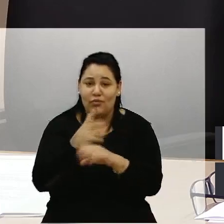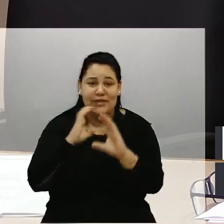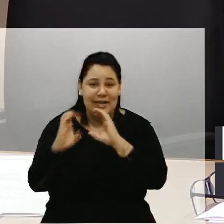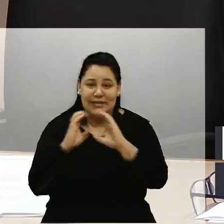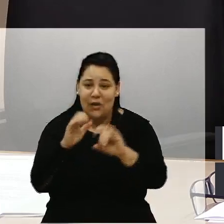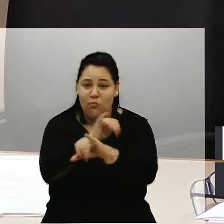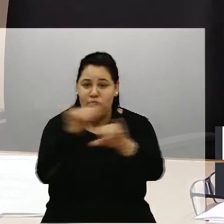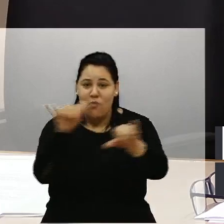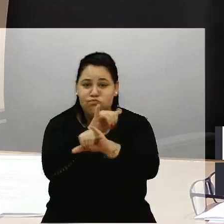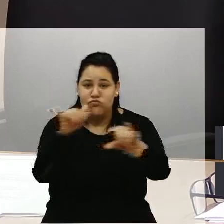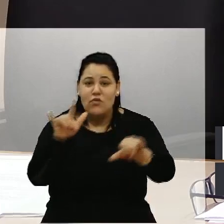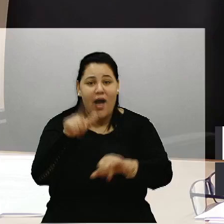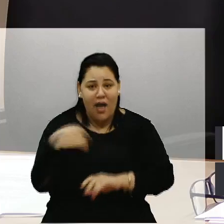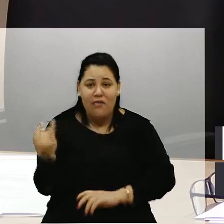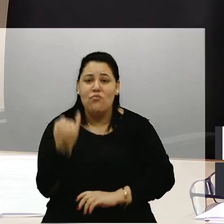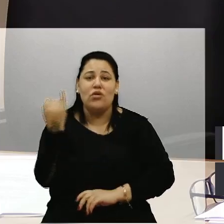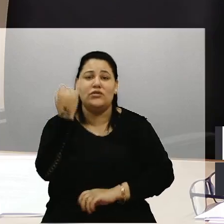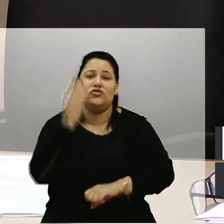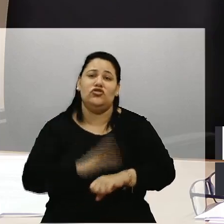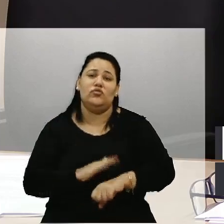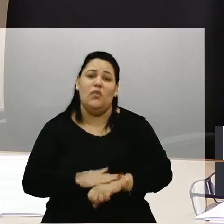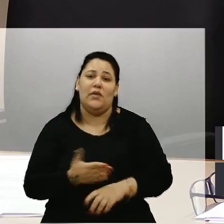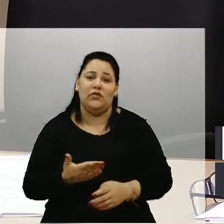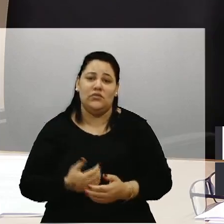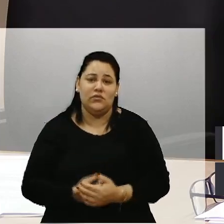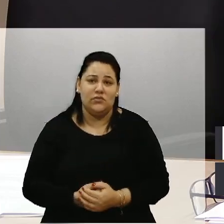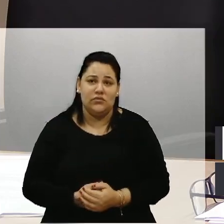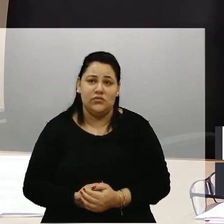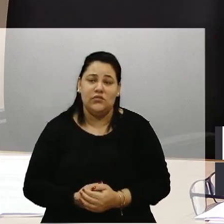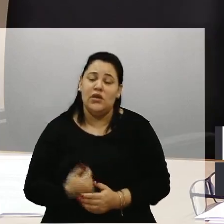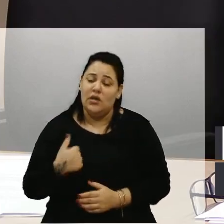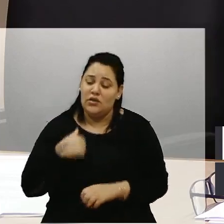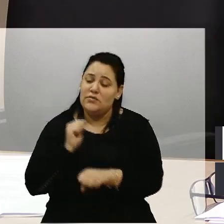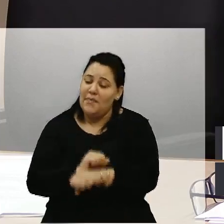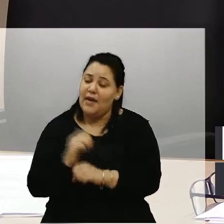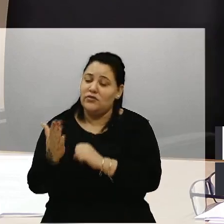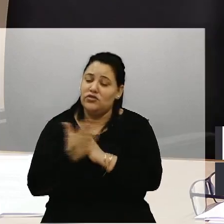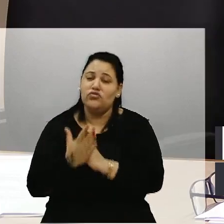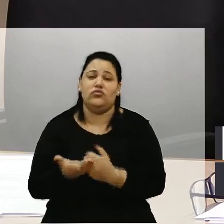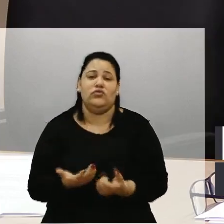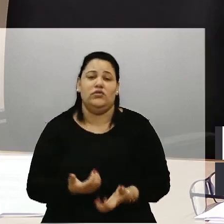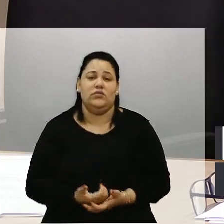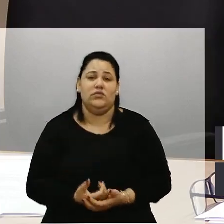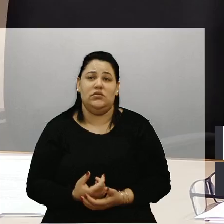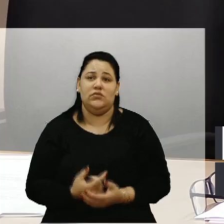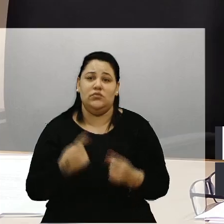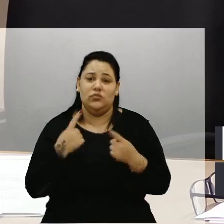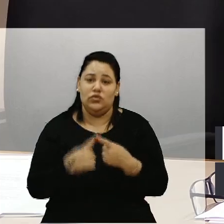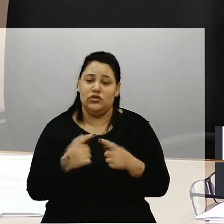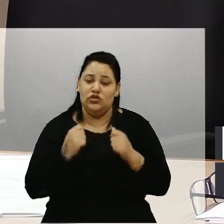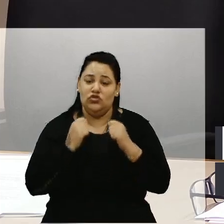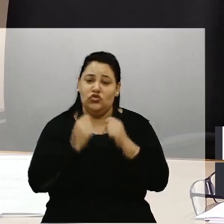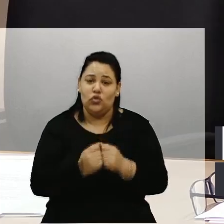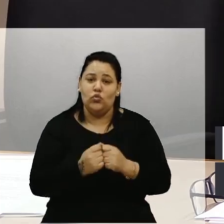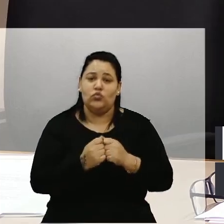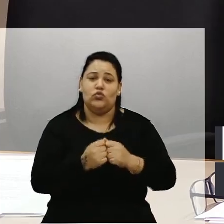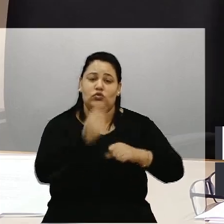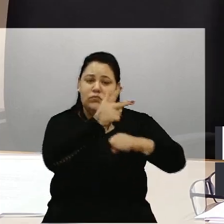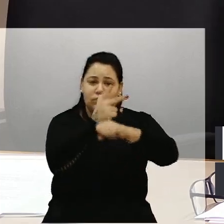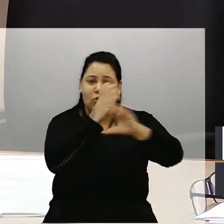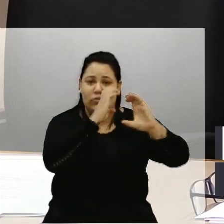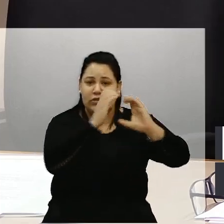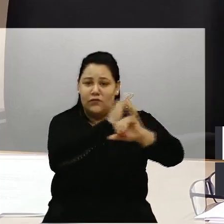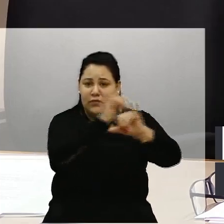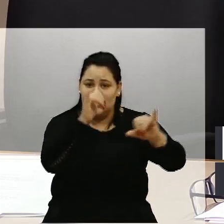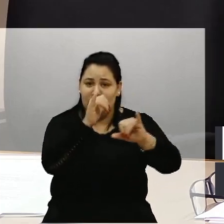muito importante nesse momento. Espero que nos ajude. Juntos, imprensa, município,